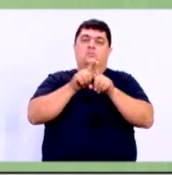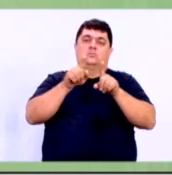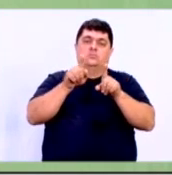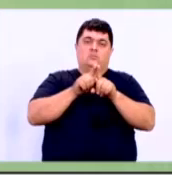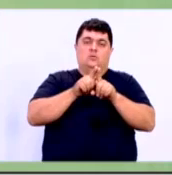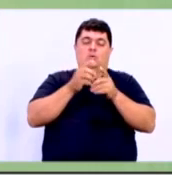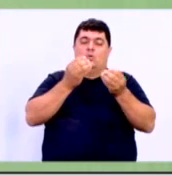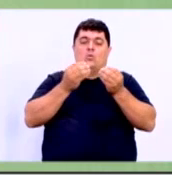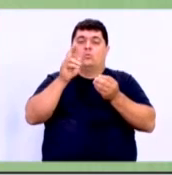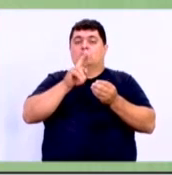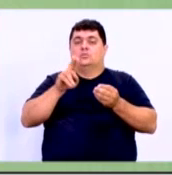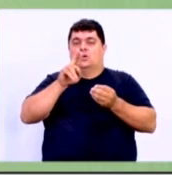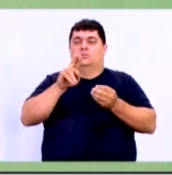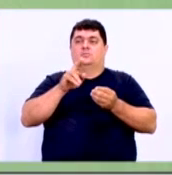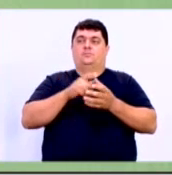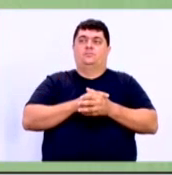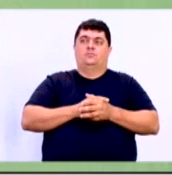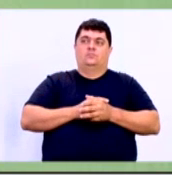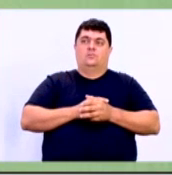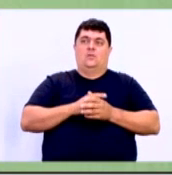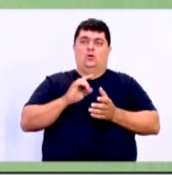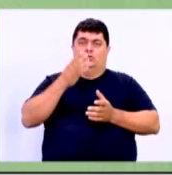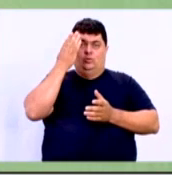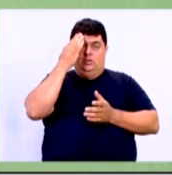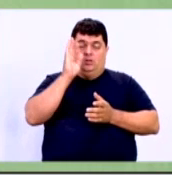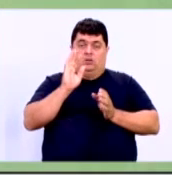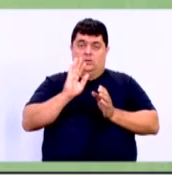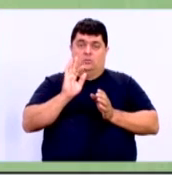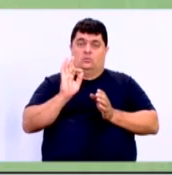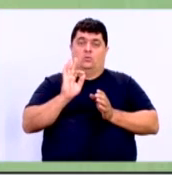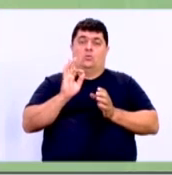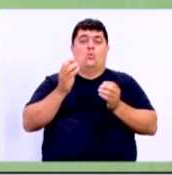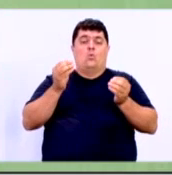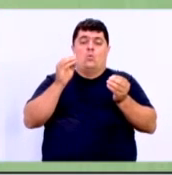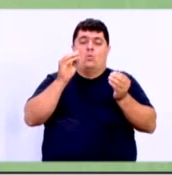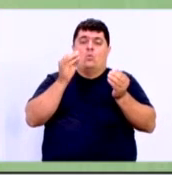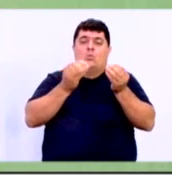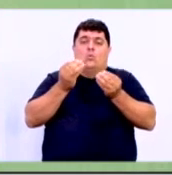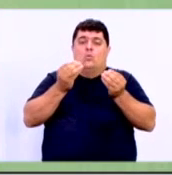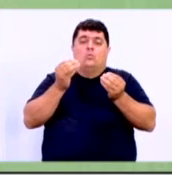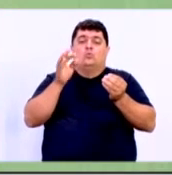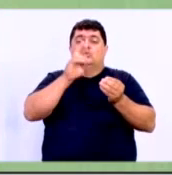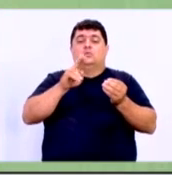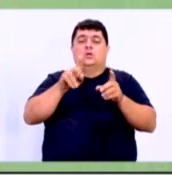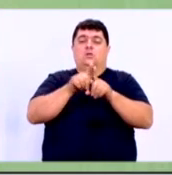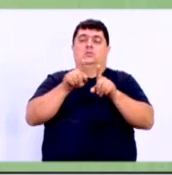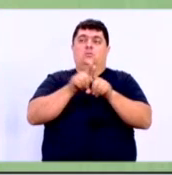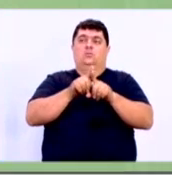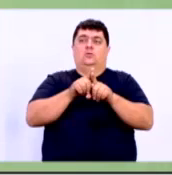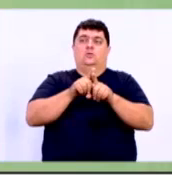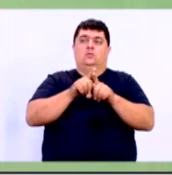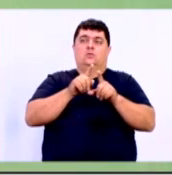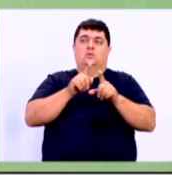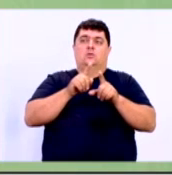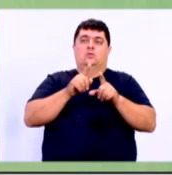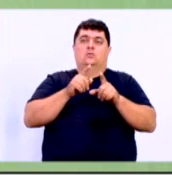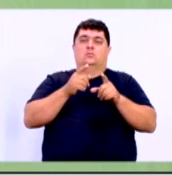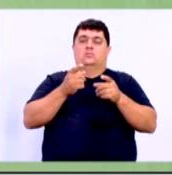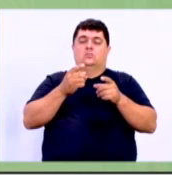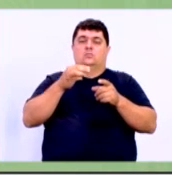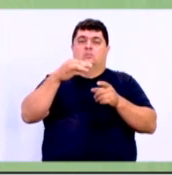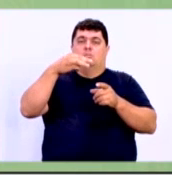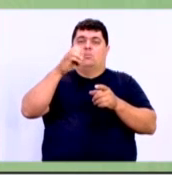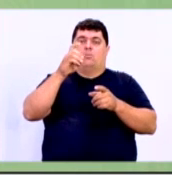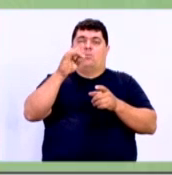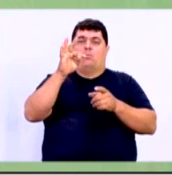suas aplicações. Não só entender, mas saber como aplicar. O conteúdo da nossa aula de hoje, então, é